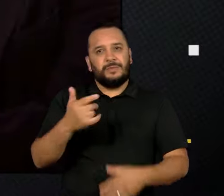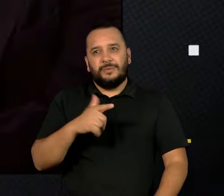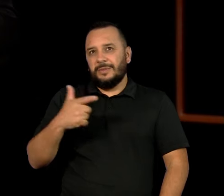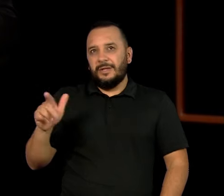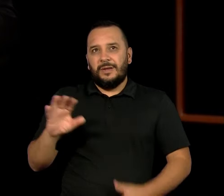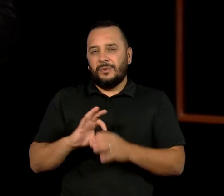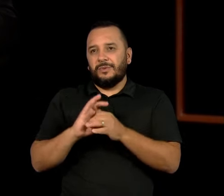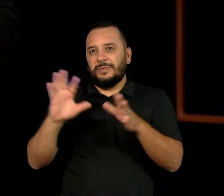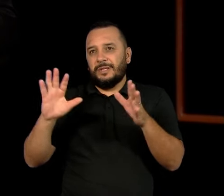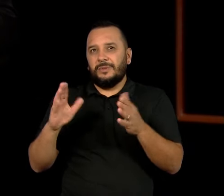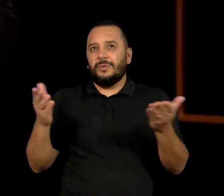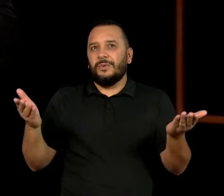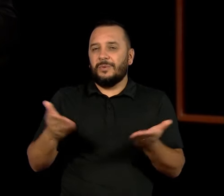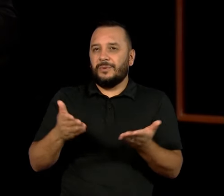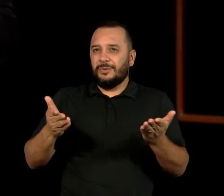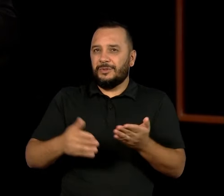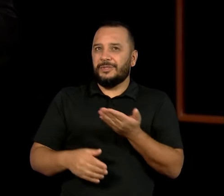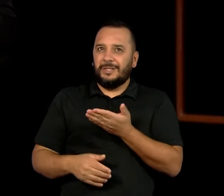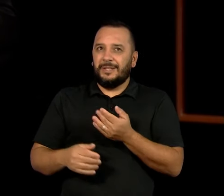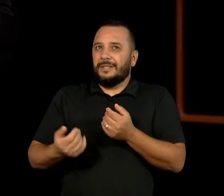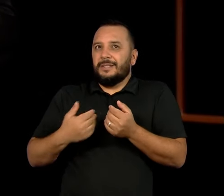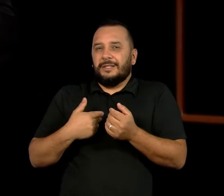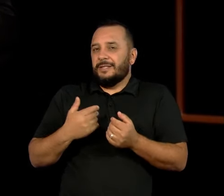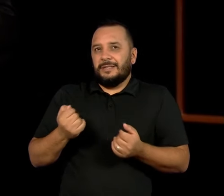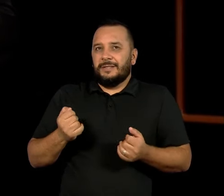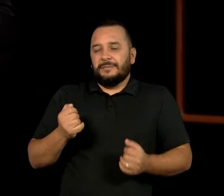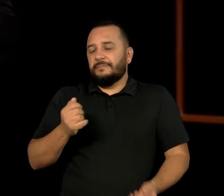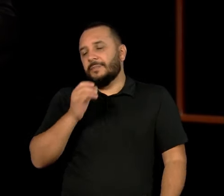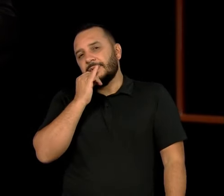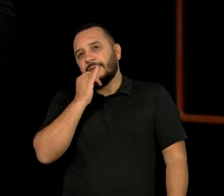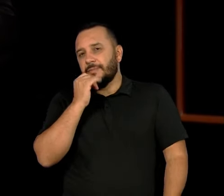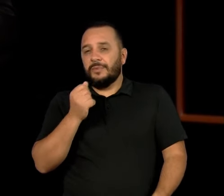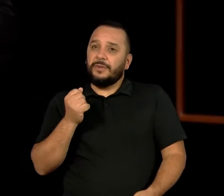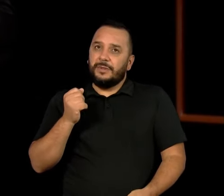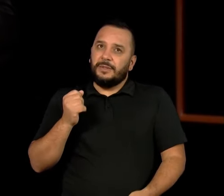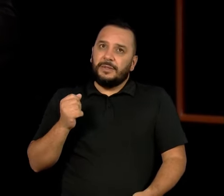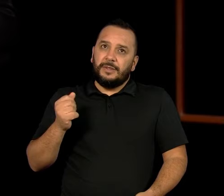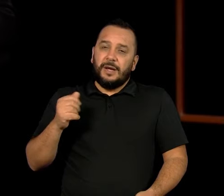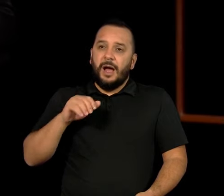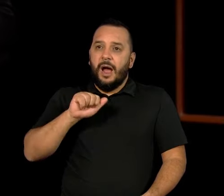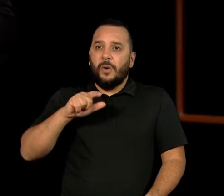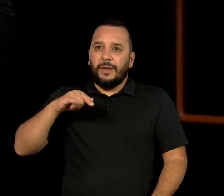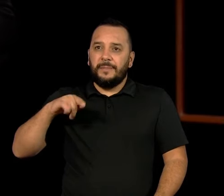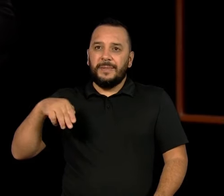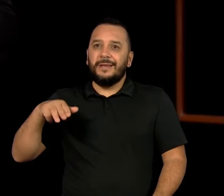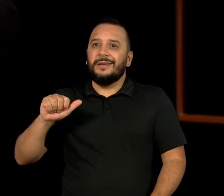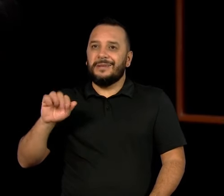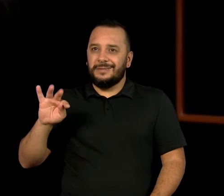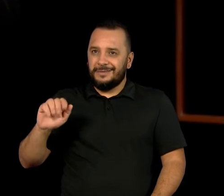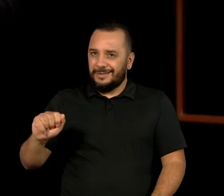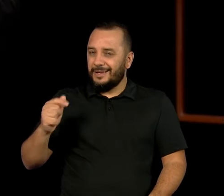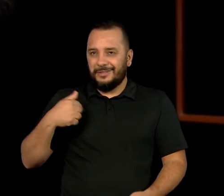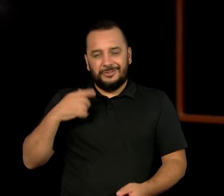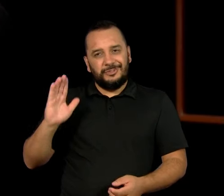autorizado. Hoje em dia ele é avesso. Ele nunca deixou, por exemplo, O Alquimista virar um filme em Hollywood, que já houve várias